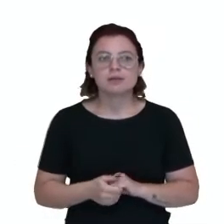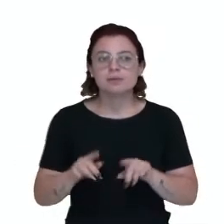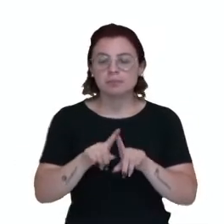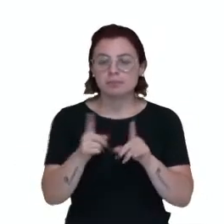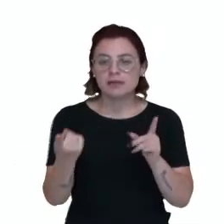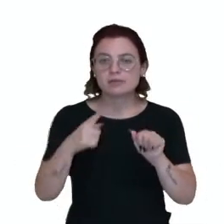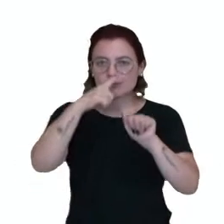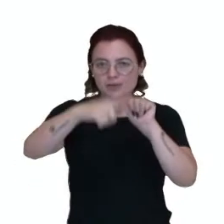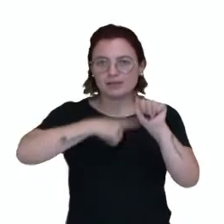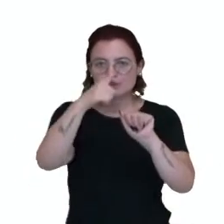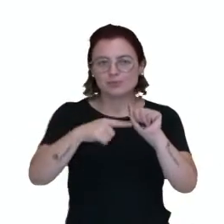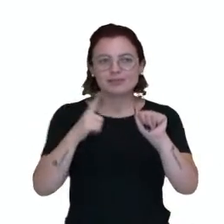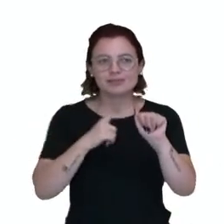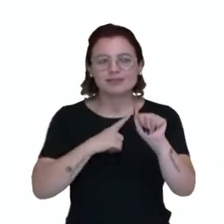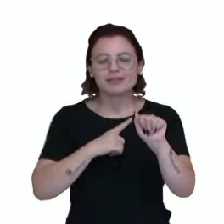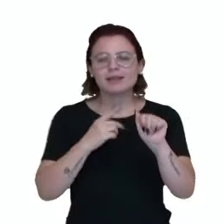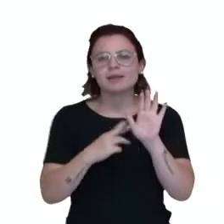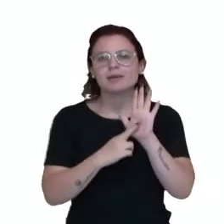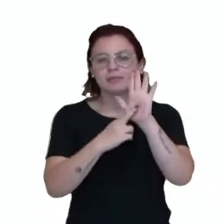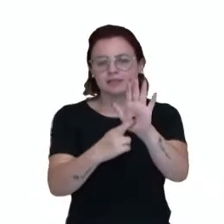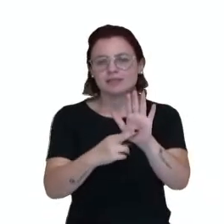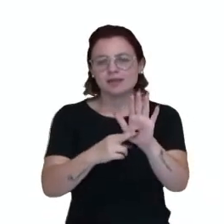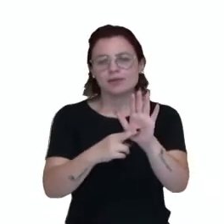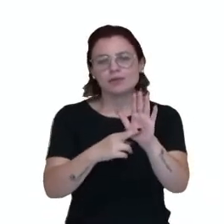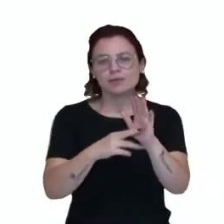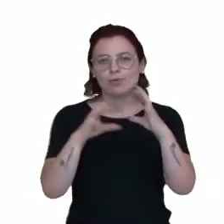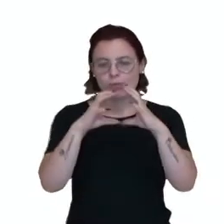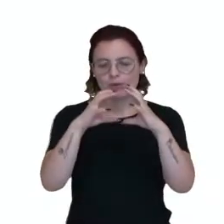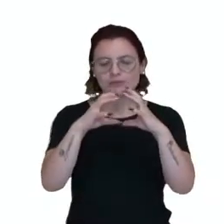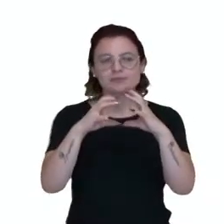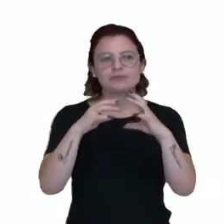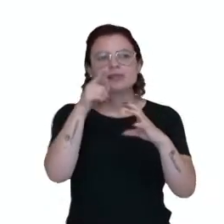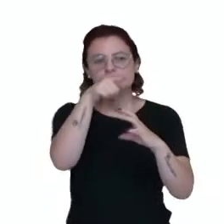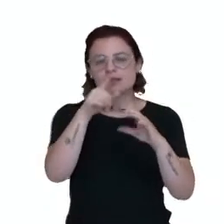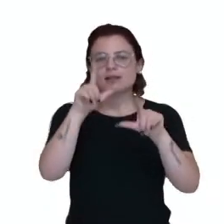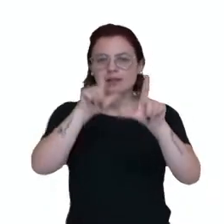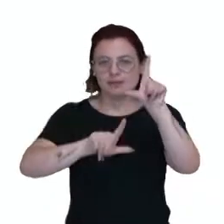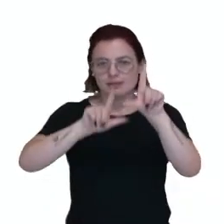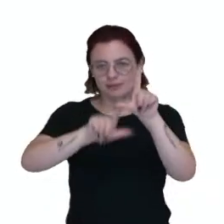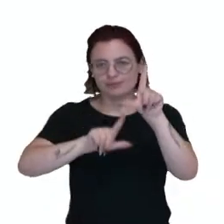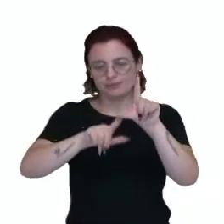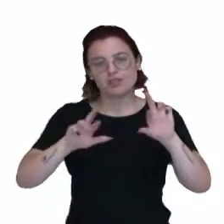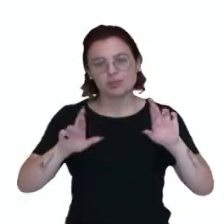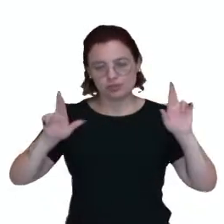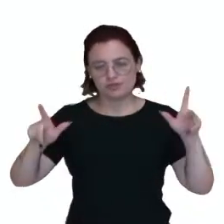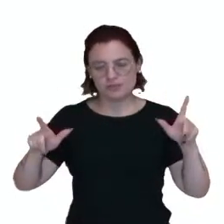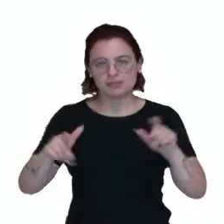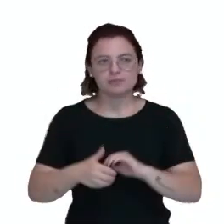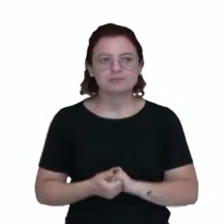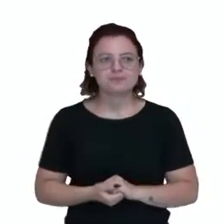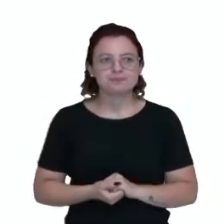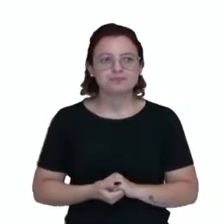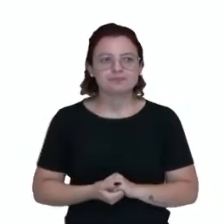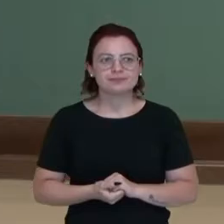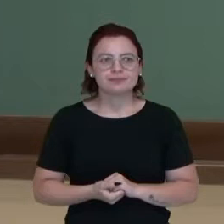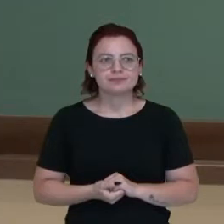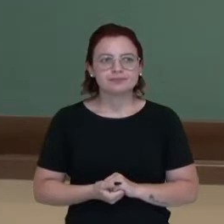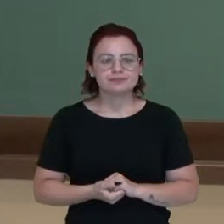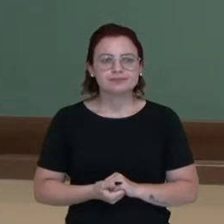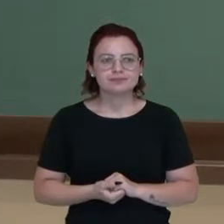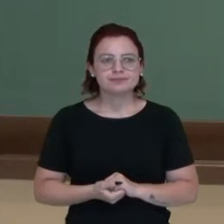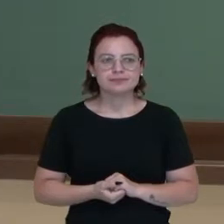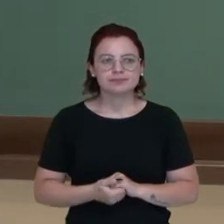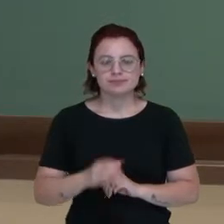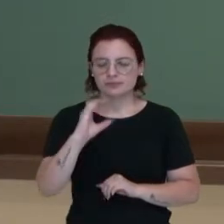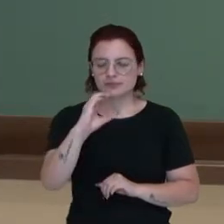representados por bolas. E aqui os átomos são representados por letras, as ligações químicas aqui, tá? O